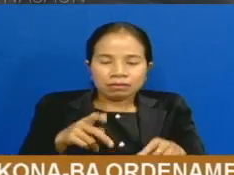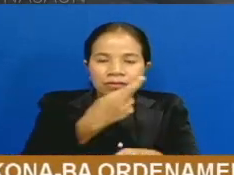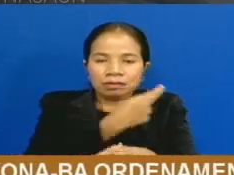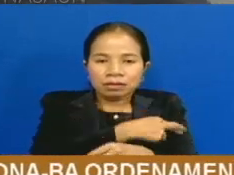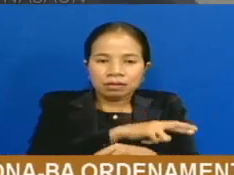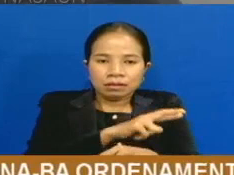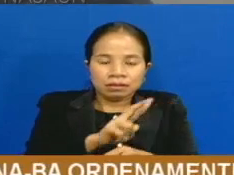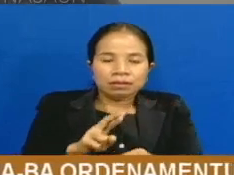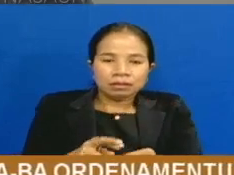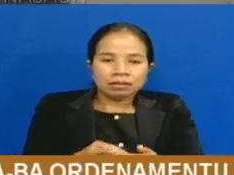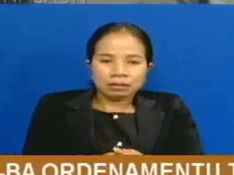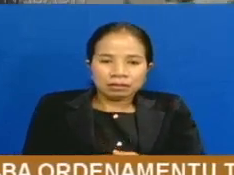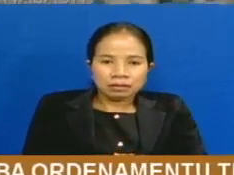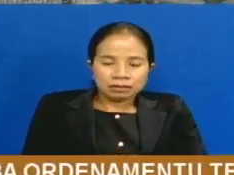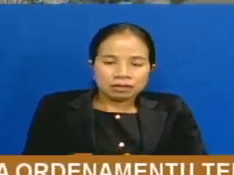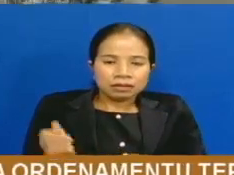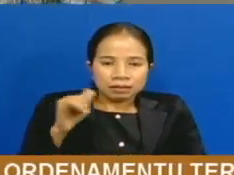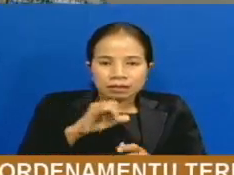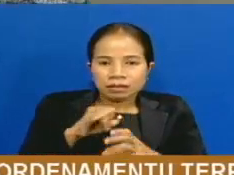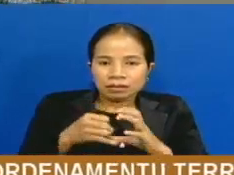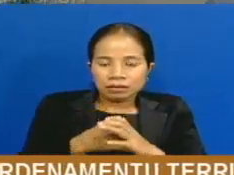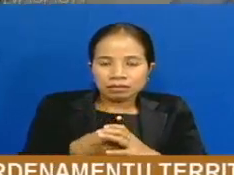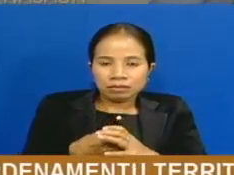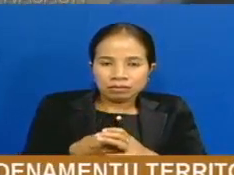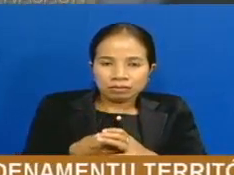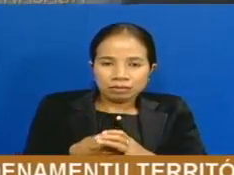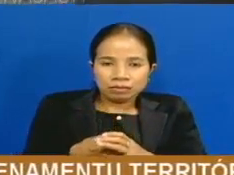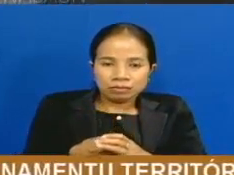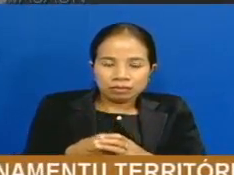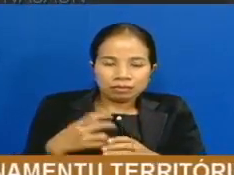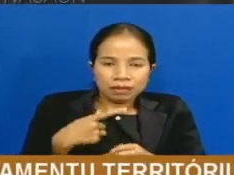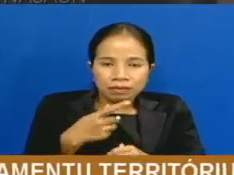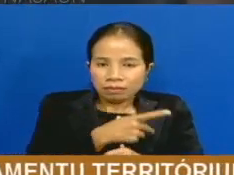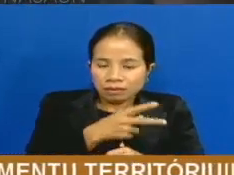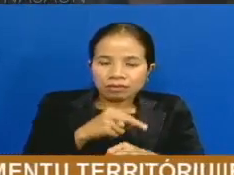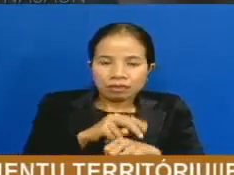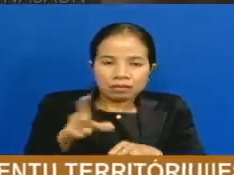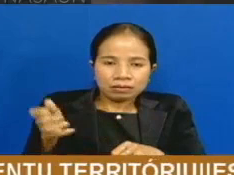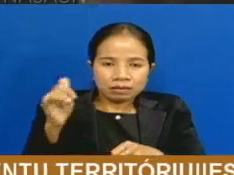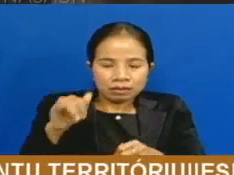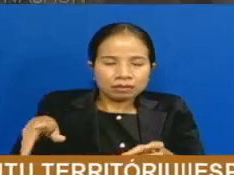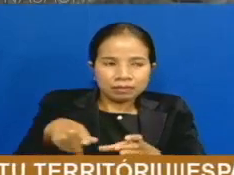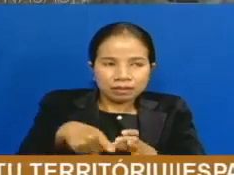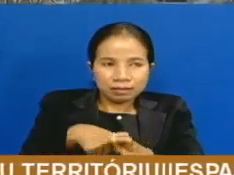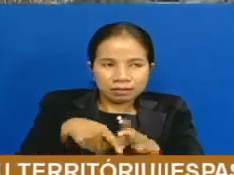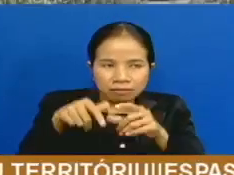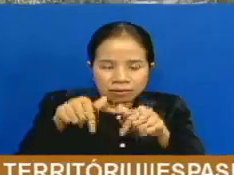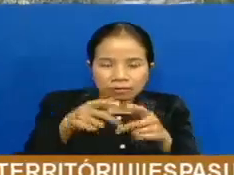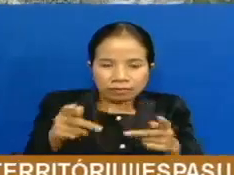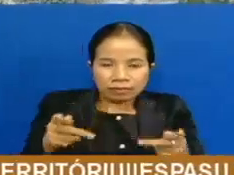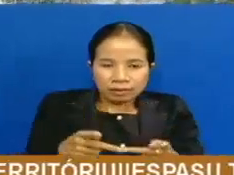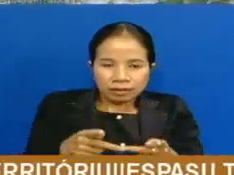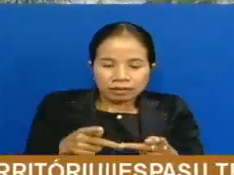religioso seminarista Sira, inclui ex-titulares no órgão soberano Sira, marcou na presença e a fato